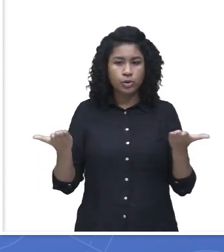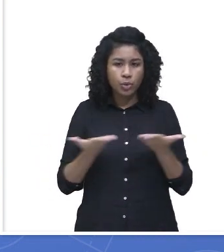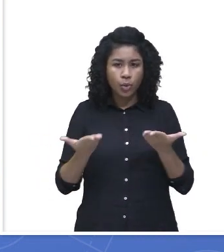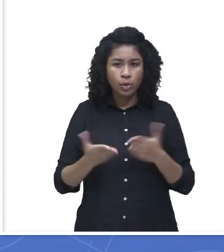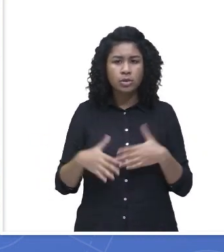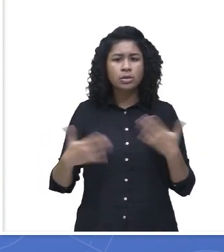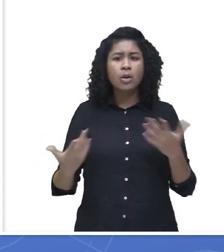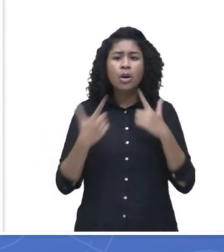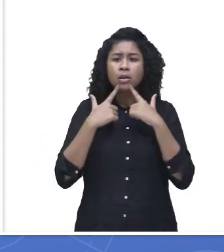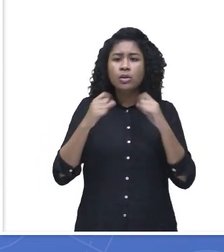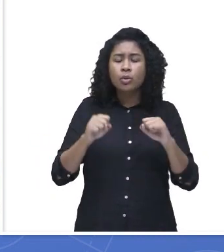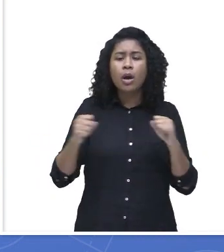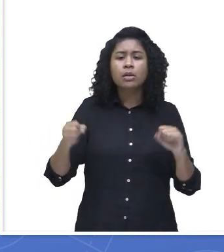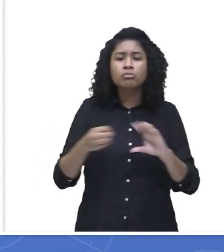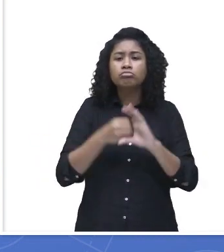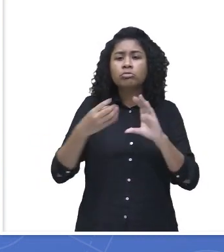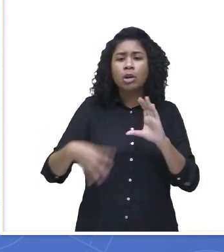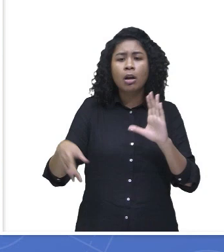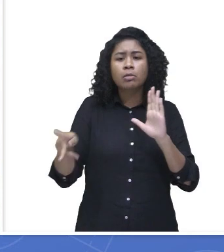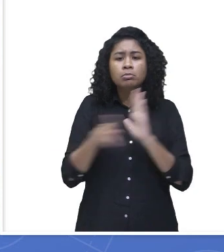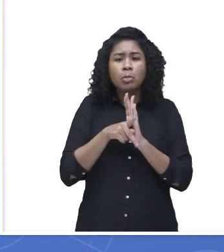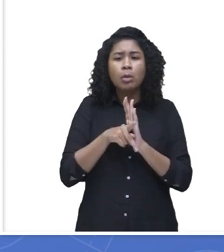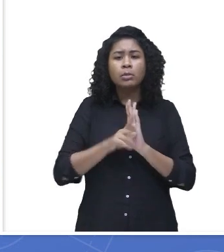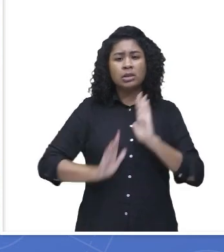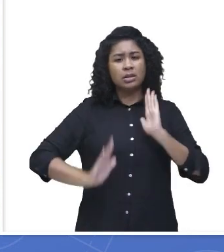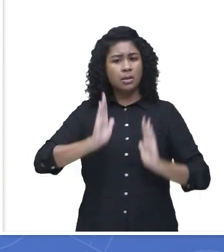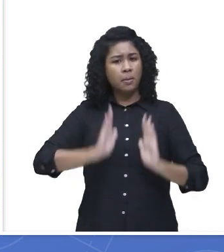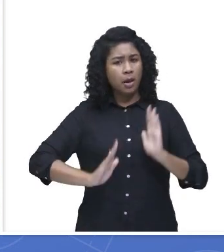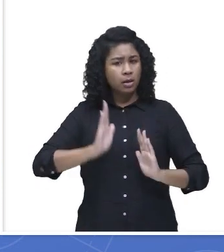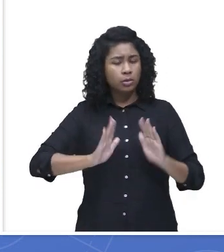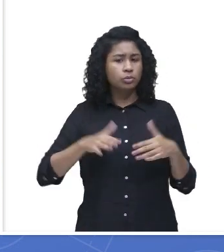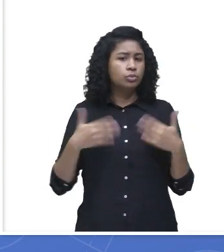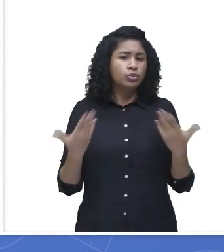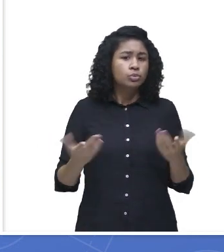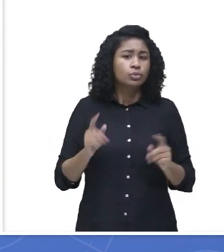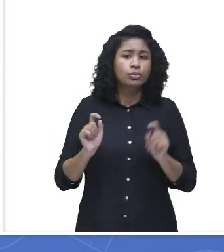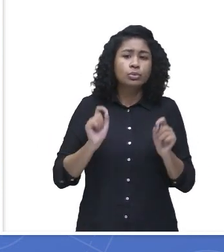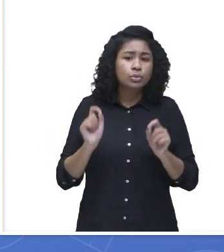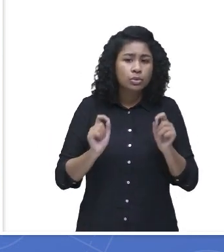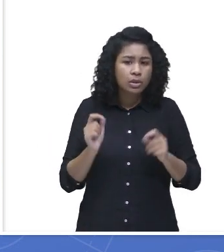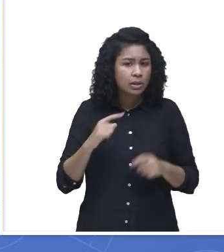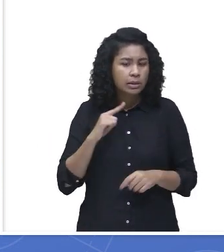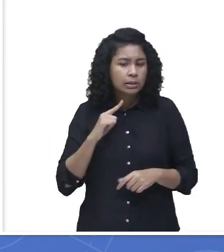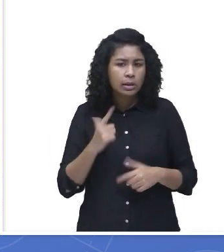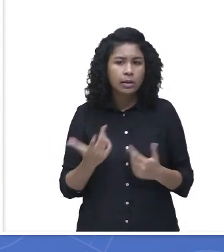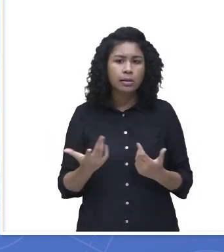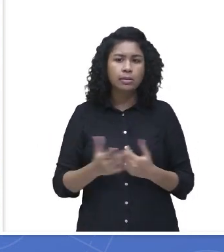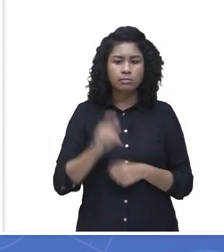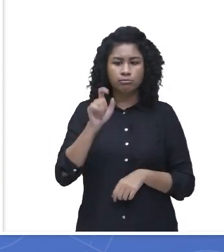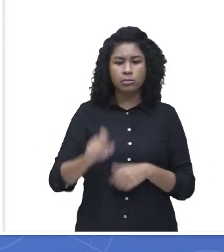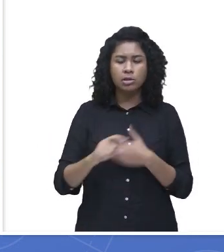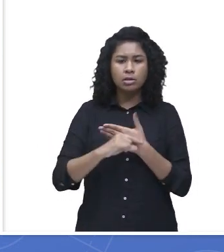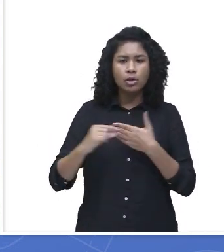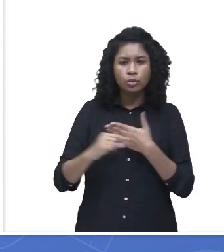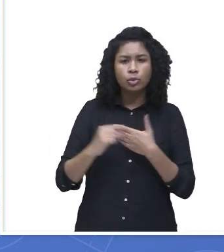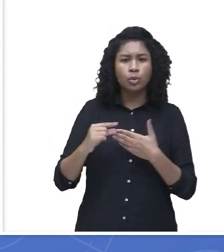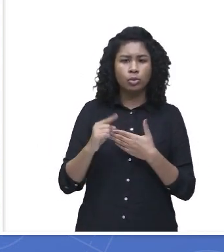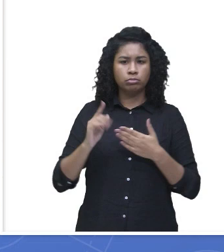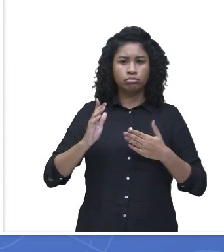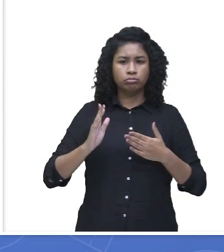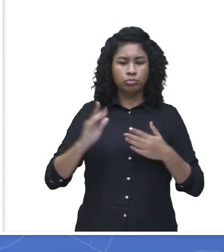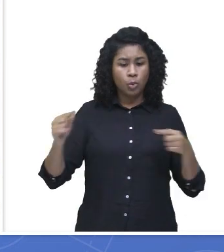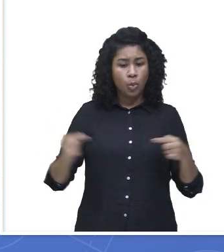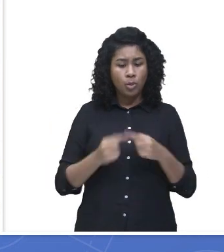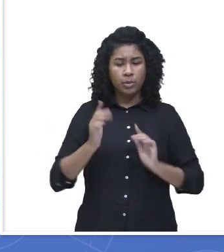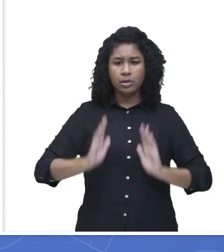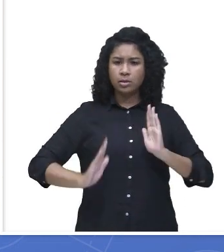linguagem ali que caracteriza ele aí nesse período, certo? O que que torna esse autor, né, um pré-modernista?